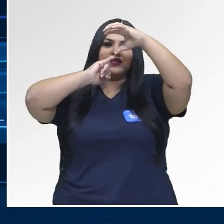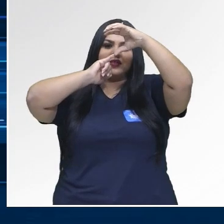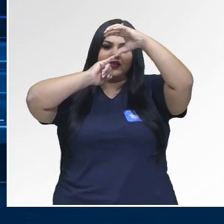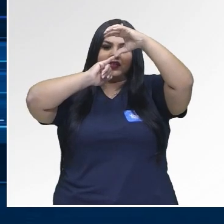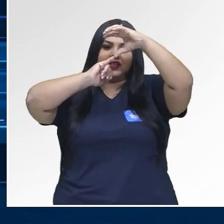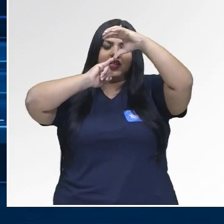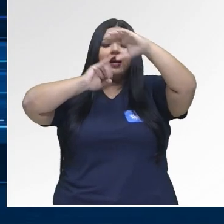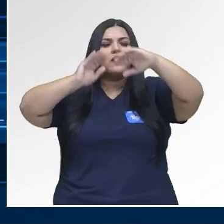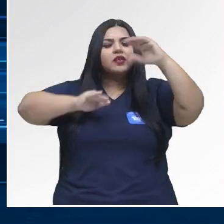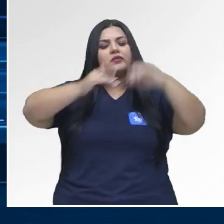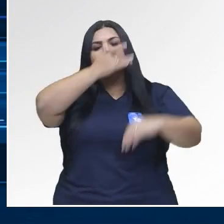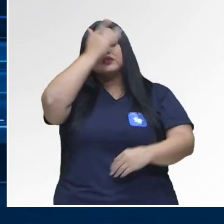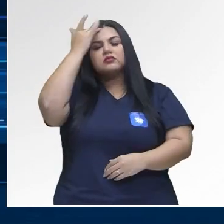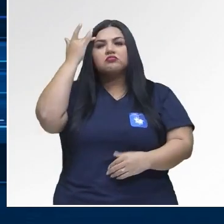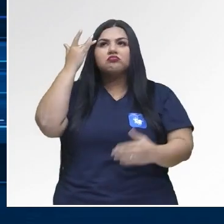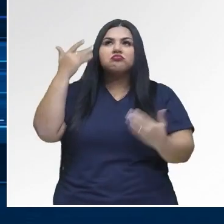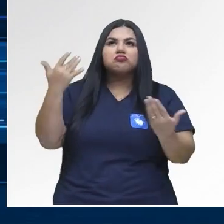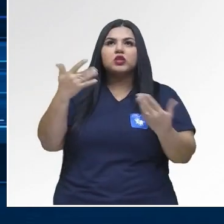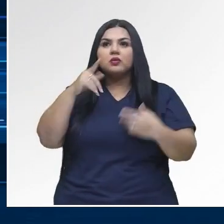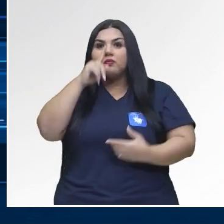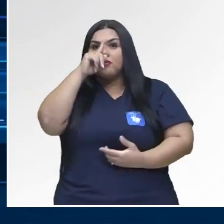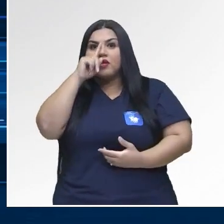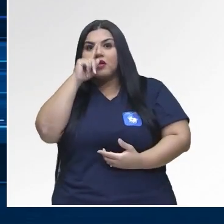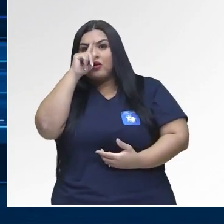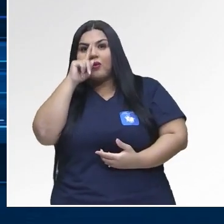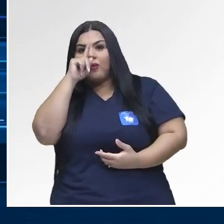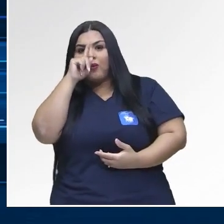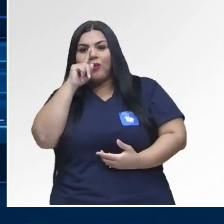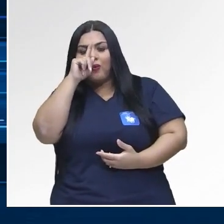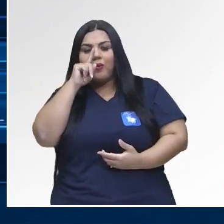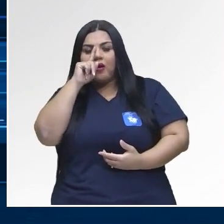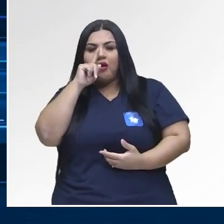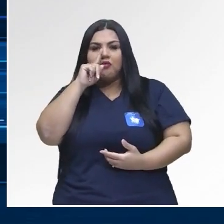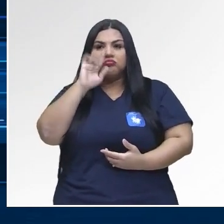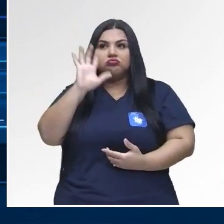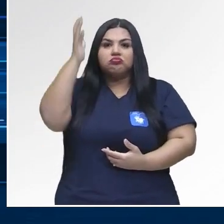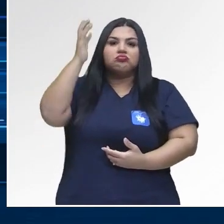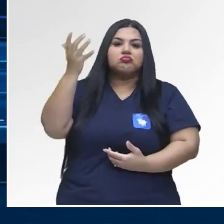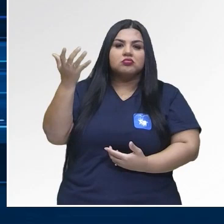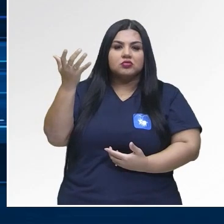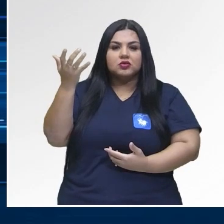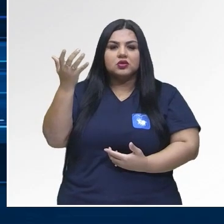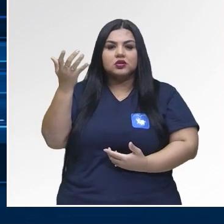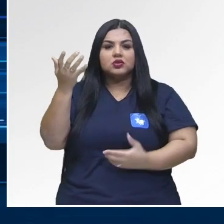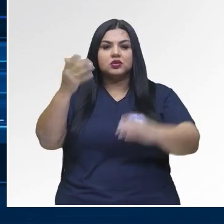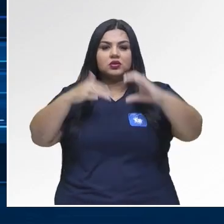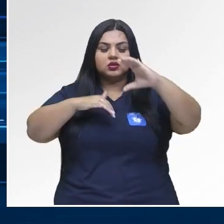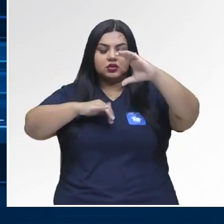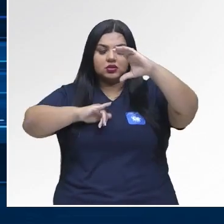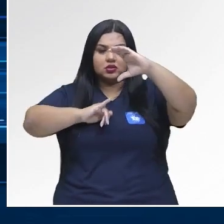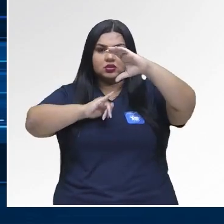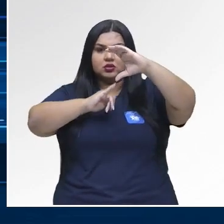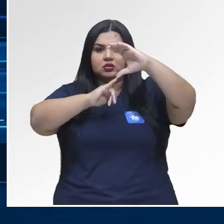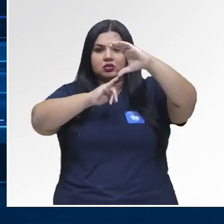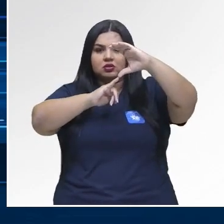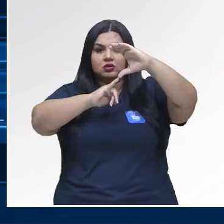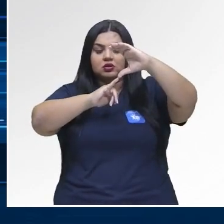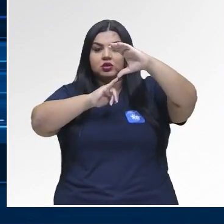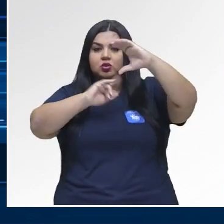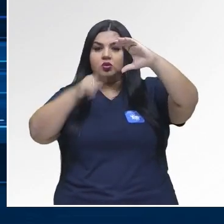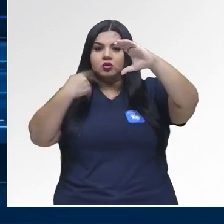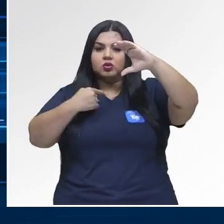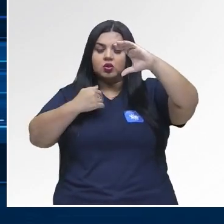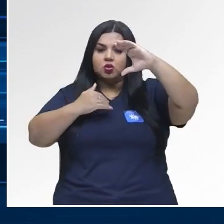muitas vezes você está ali numa situação de perigo e aí o o bulbo faz parte aí dessa, quando a gente aumenta